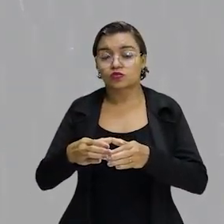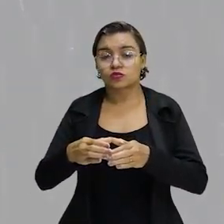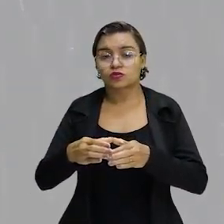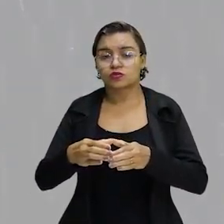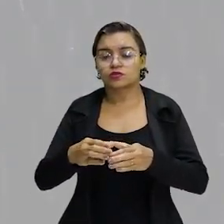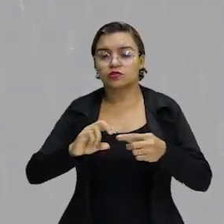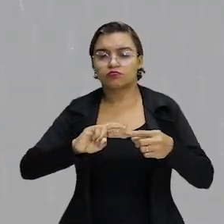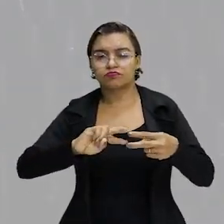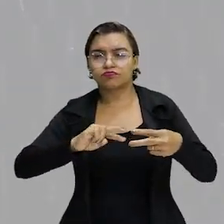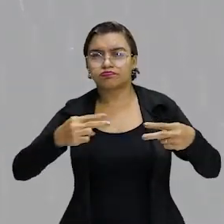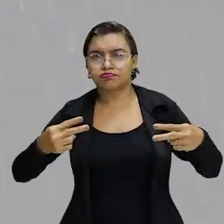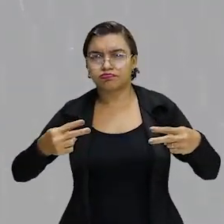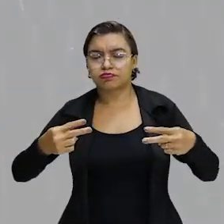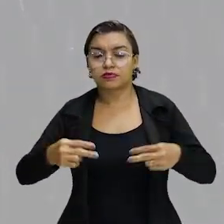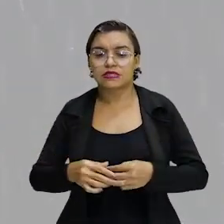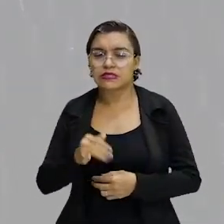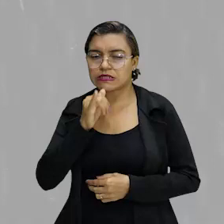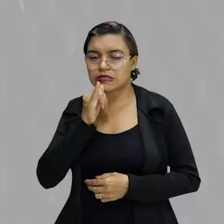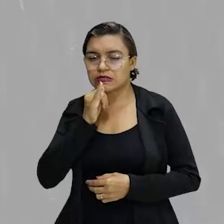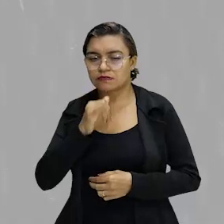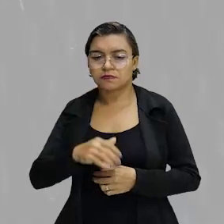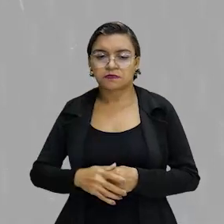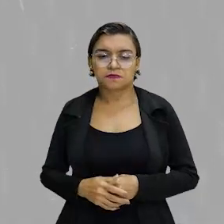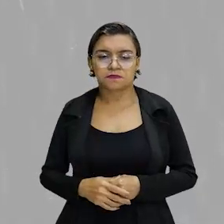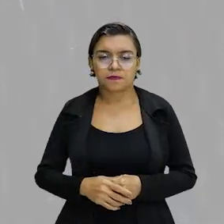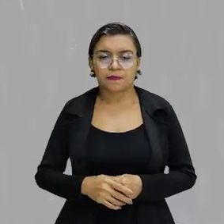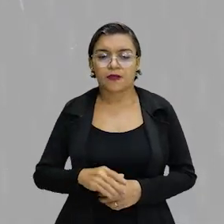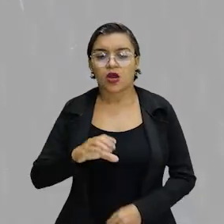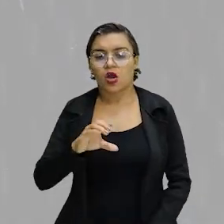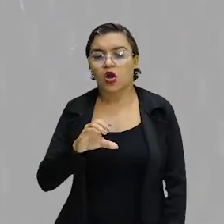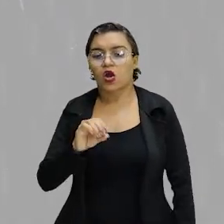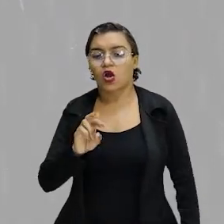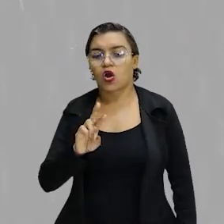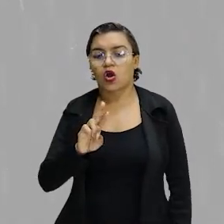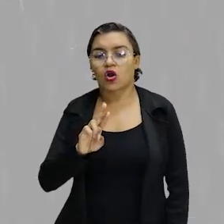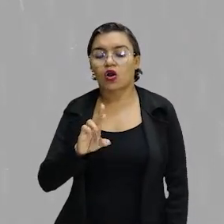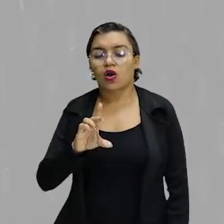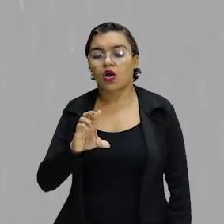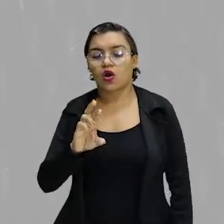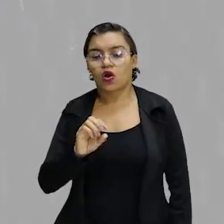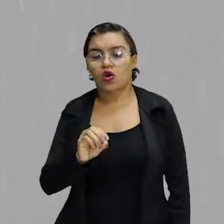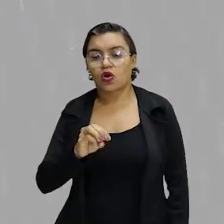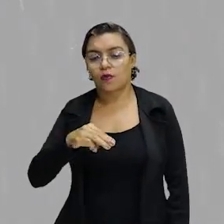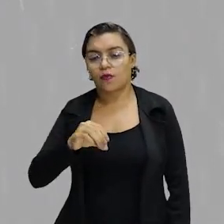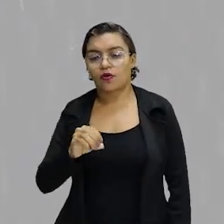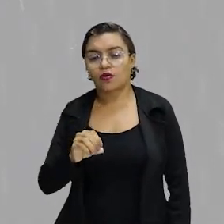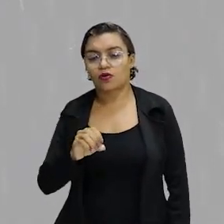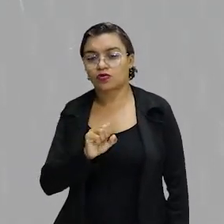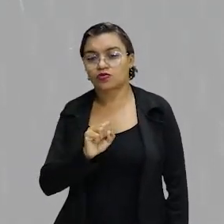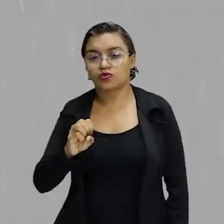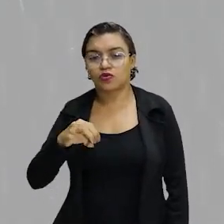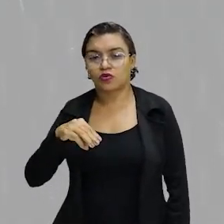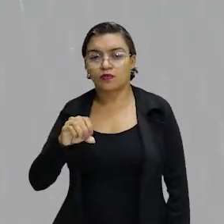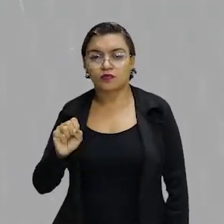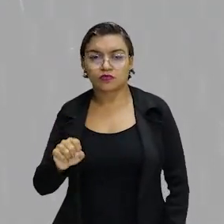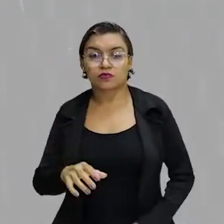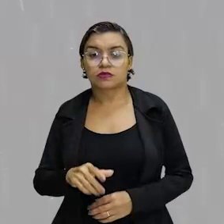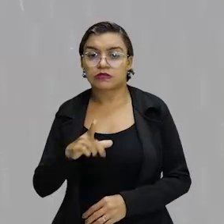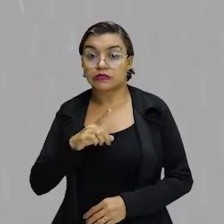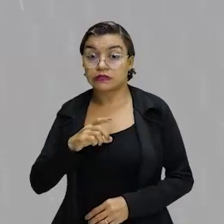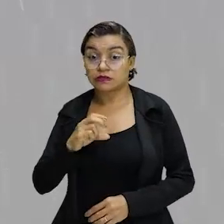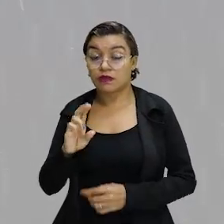ocorre. Vamos lá, eu tenho aqui indivíduo adulto. Veja que ele é haploide, só tem um conjunto cromossômico, representado pela letra